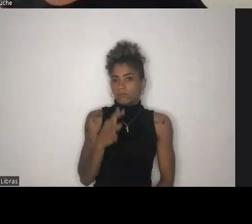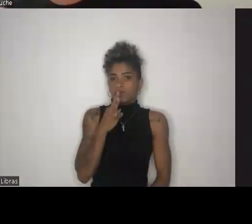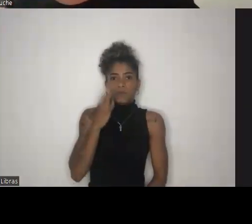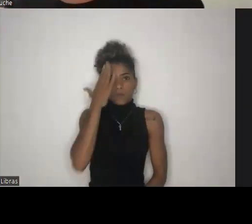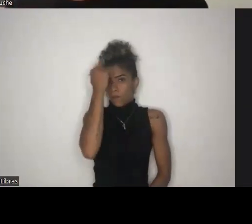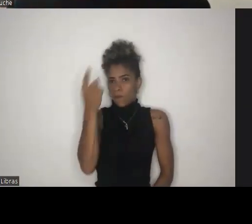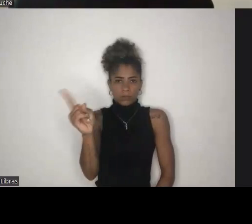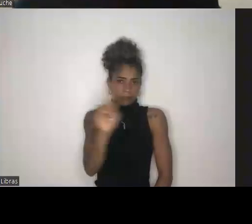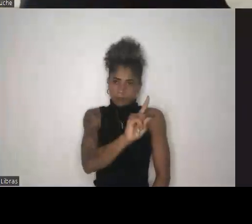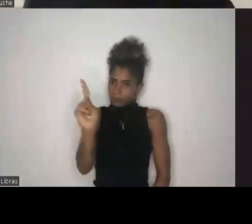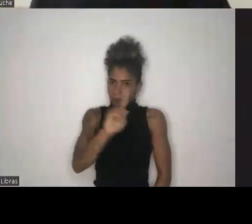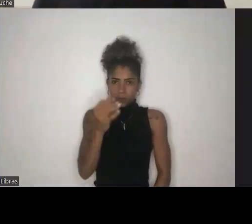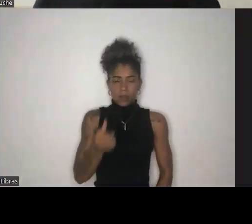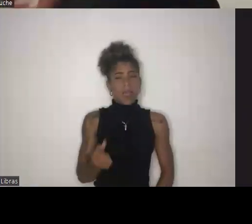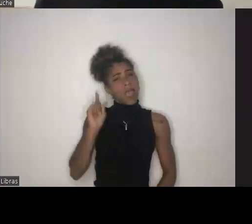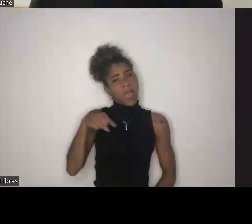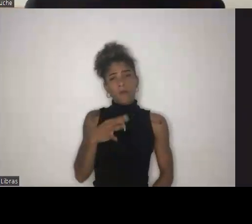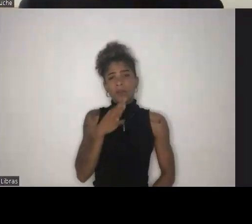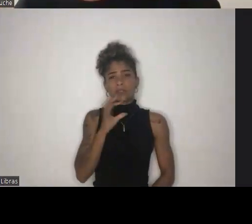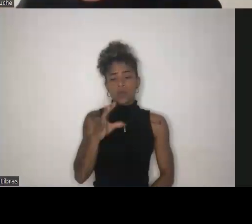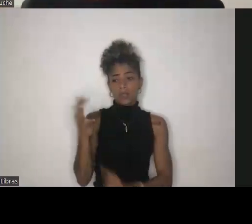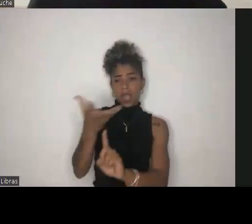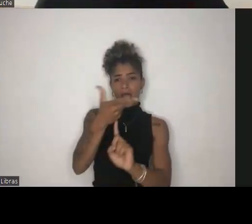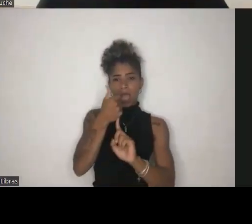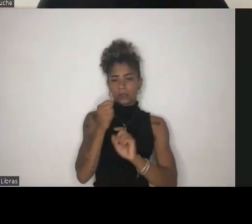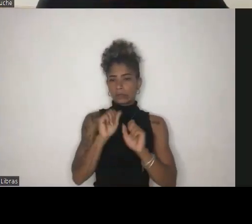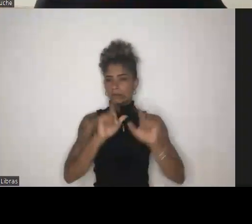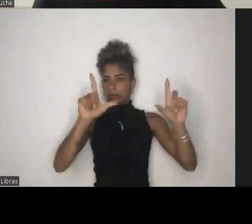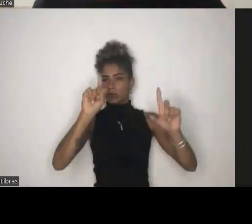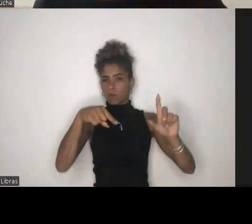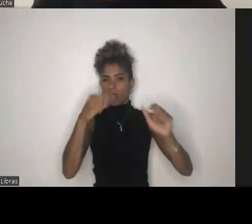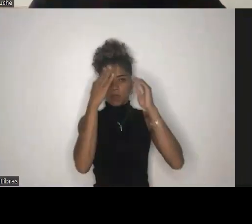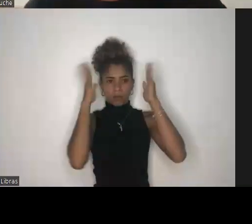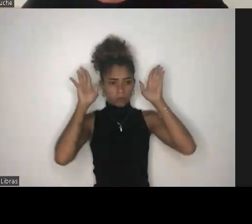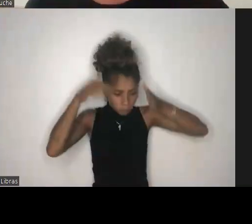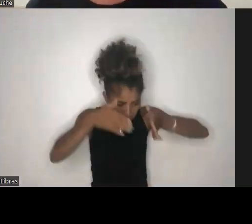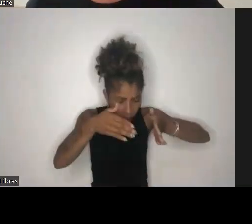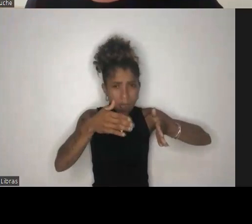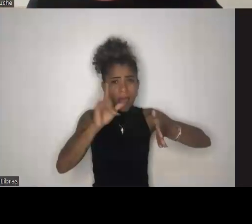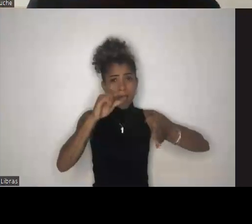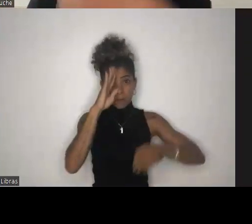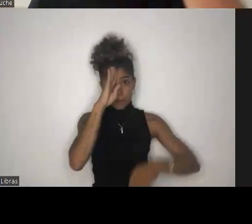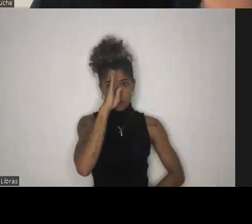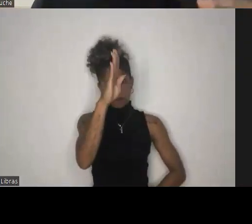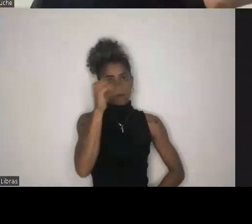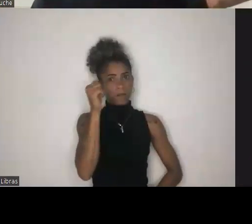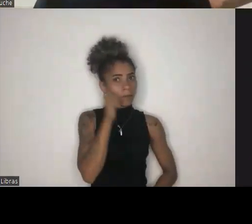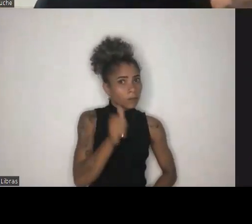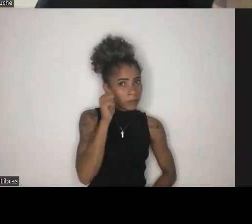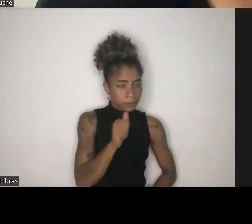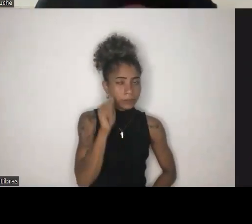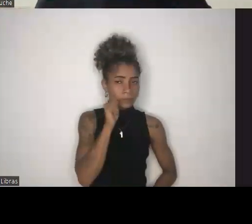expressionismo ela não foi uma pessoa muito divulgada Mas ela é uma das principais mulheres né